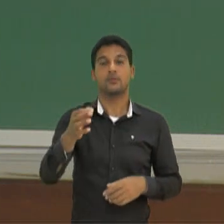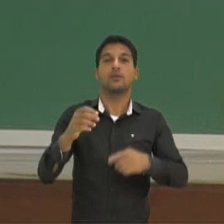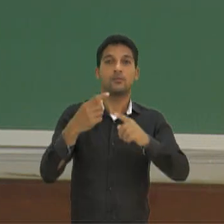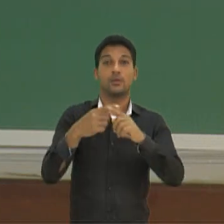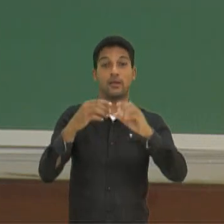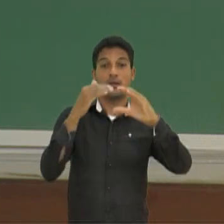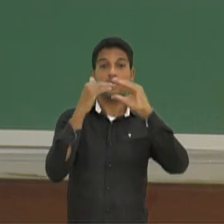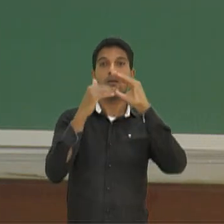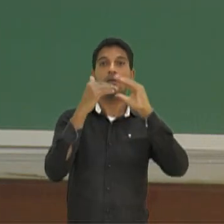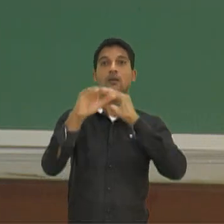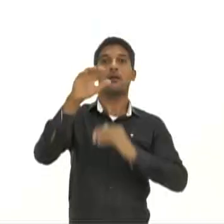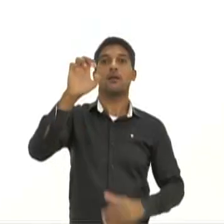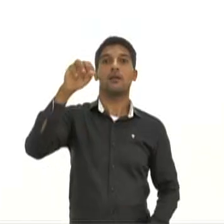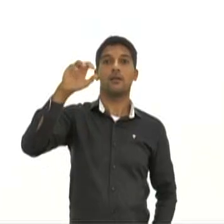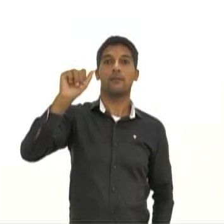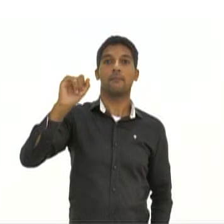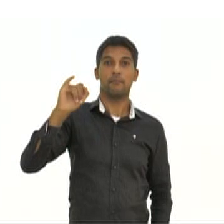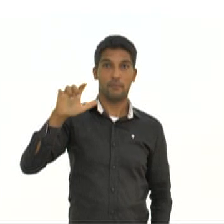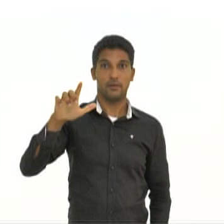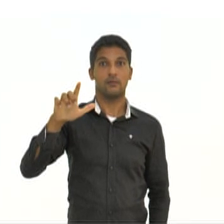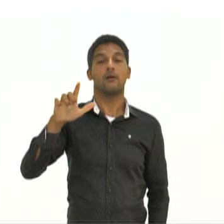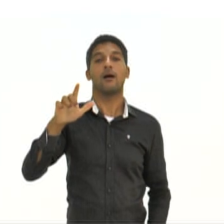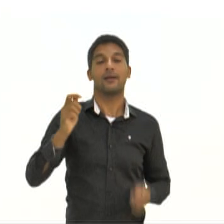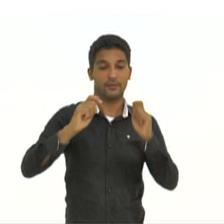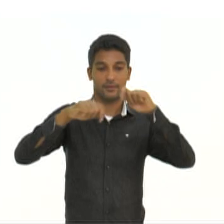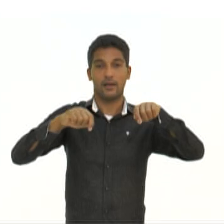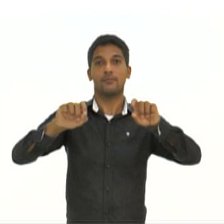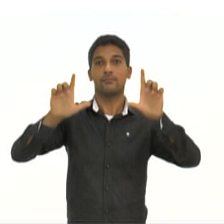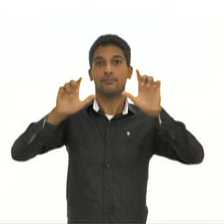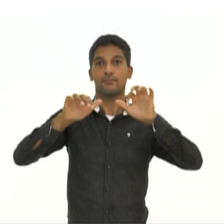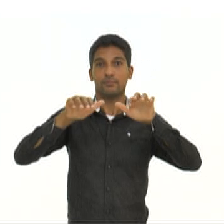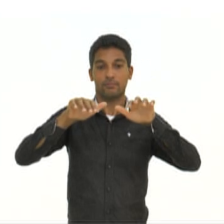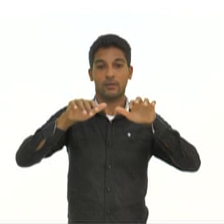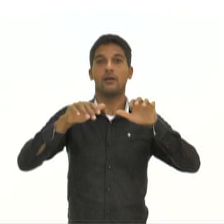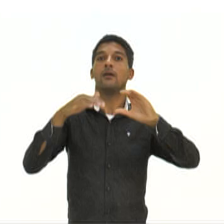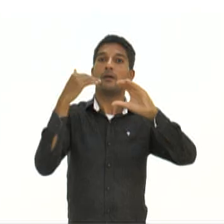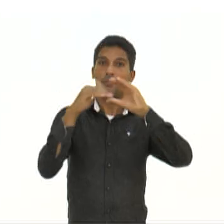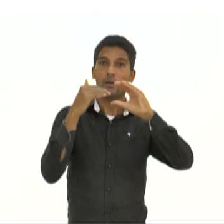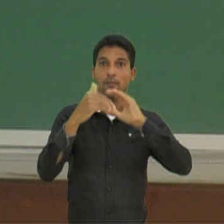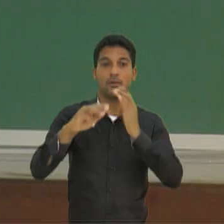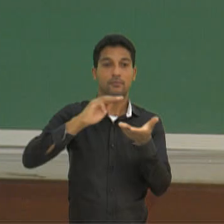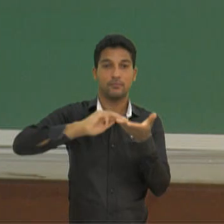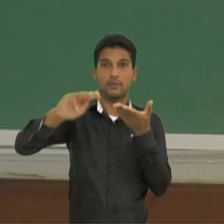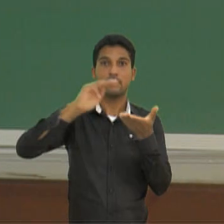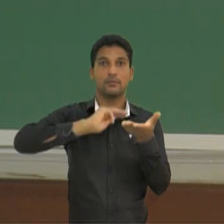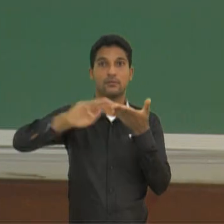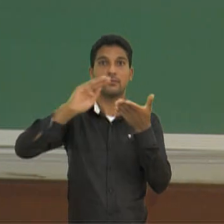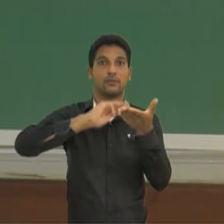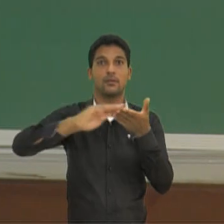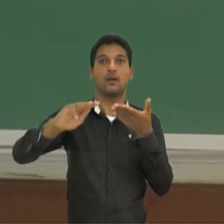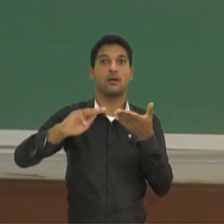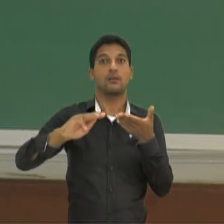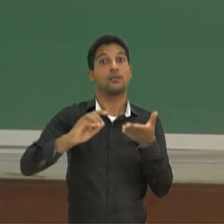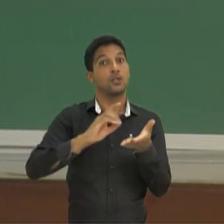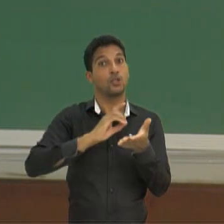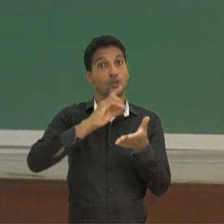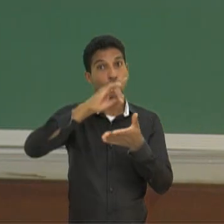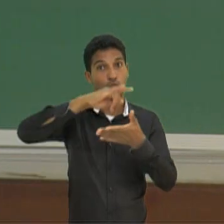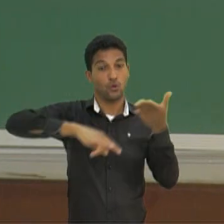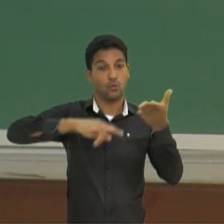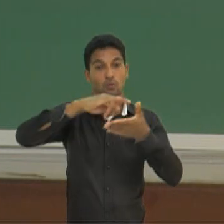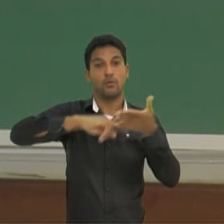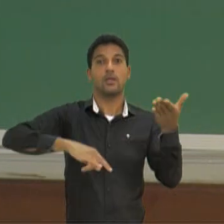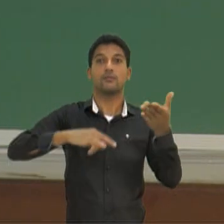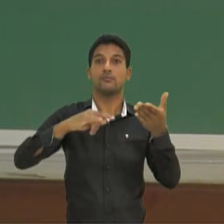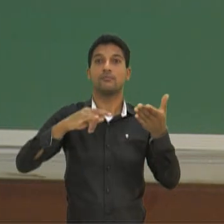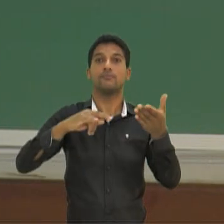ele permite trocar mensagens, enviar documentos, vídeos, fotos, né, e essa imagem da carta ilustrando essa ideia de que as pessoas conseguem